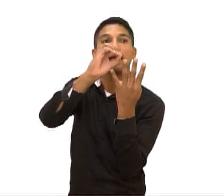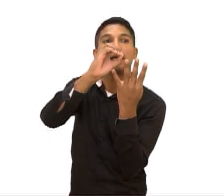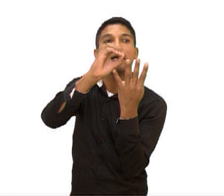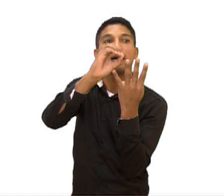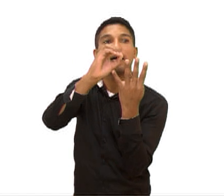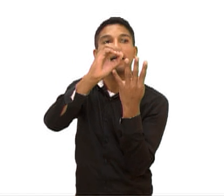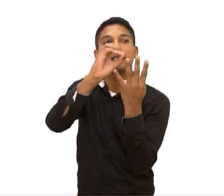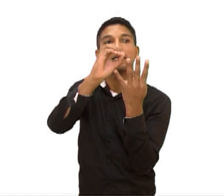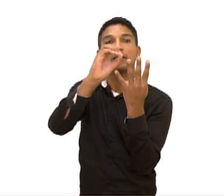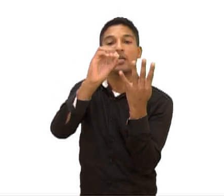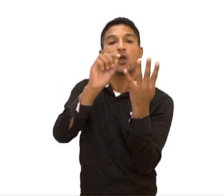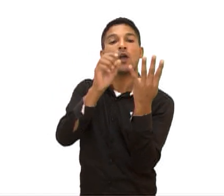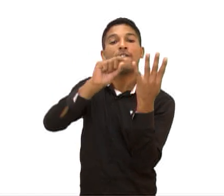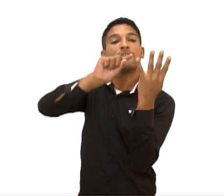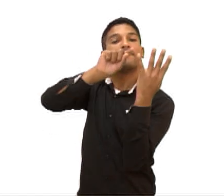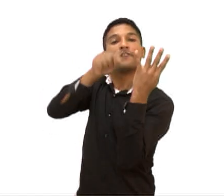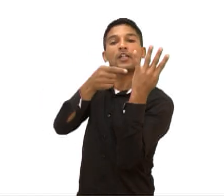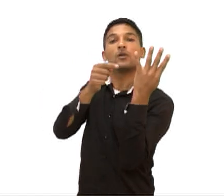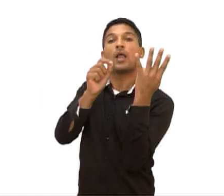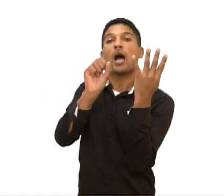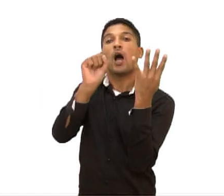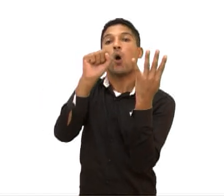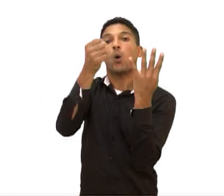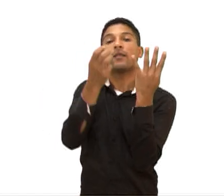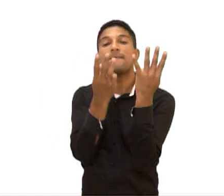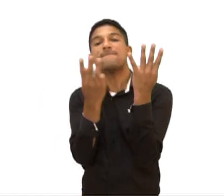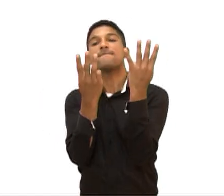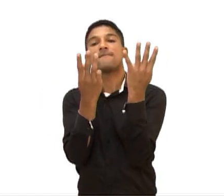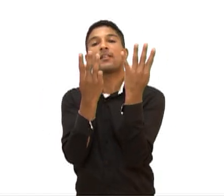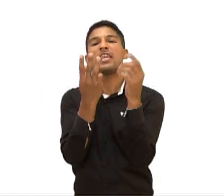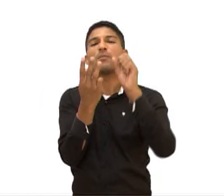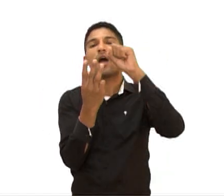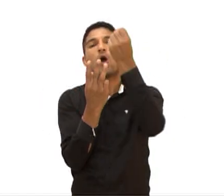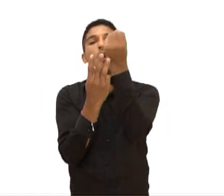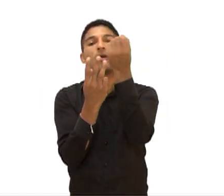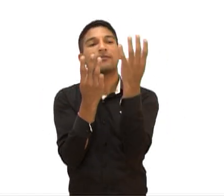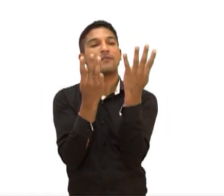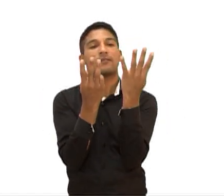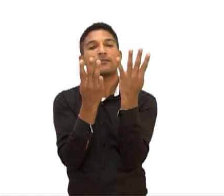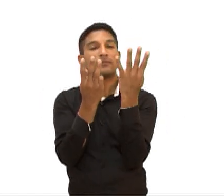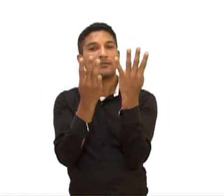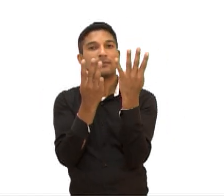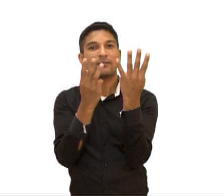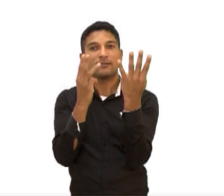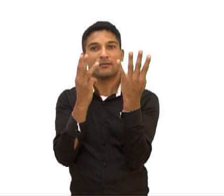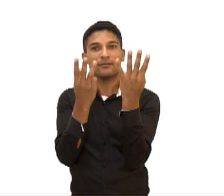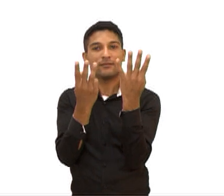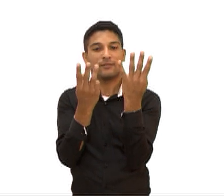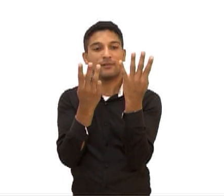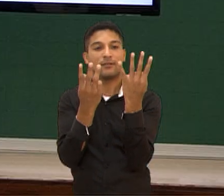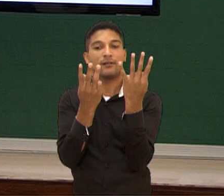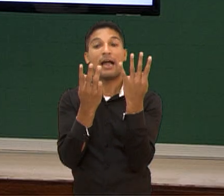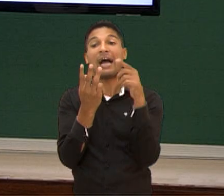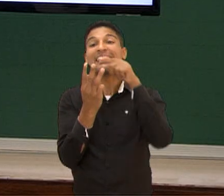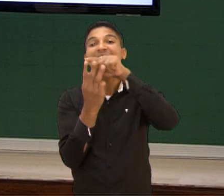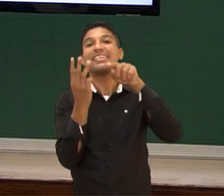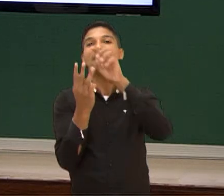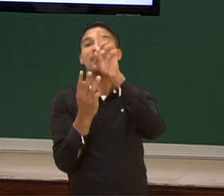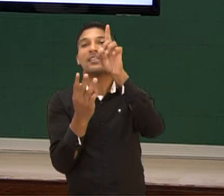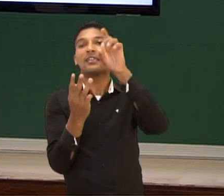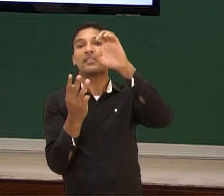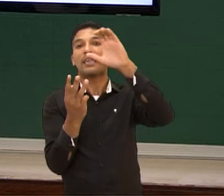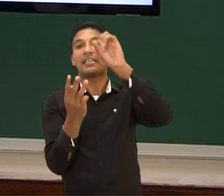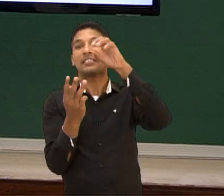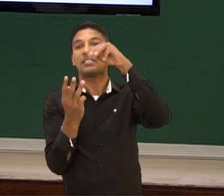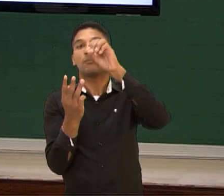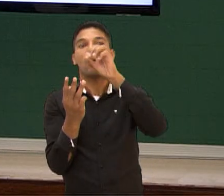8, ele está o quê? Depois da vírgula, na primeira casa, que é a casa de quem? Dos décimos. Então, como que eu